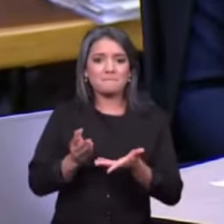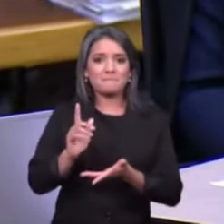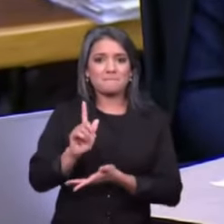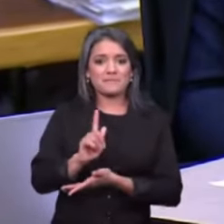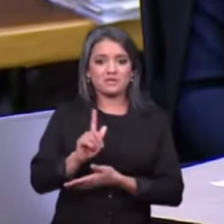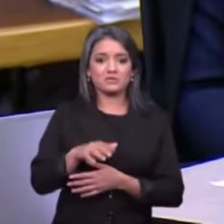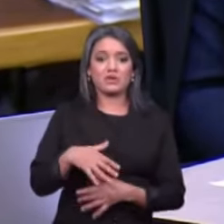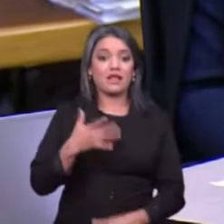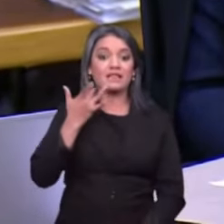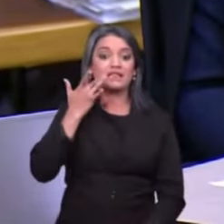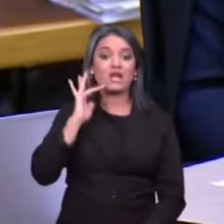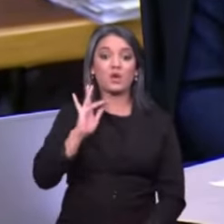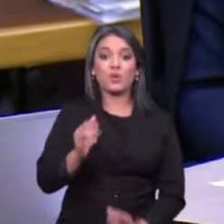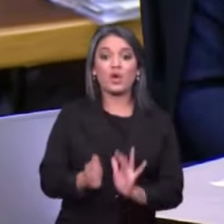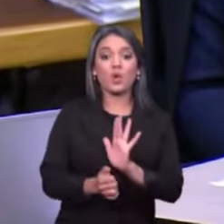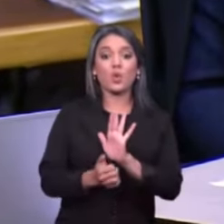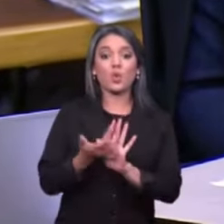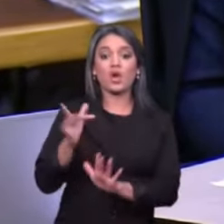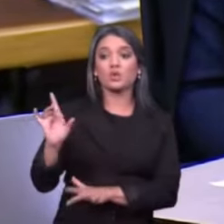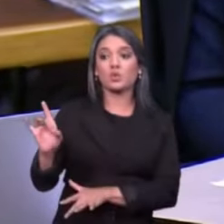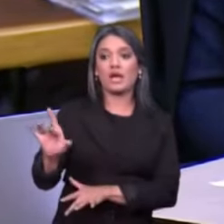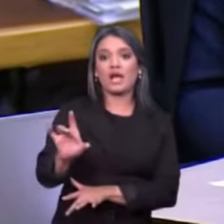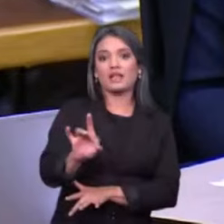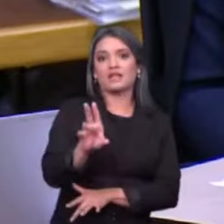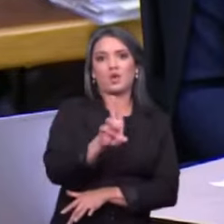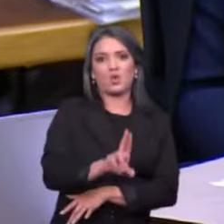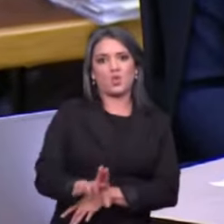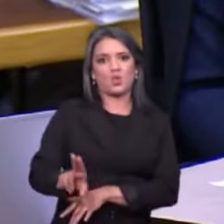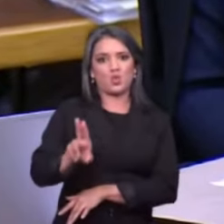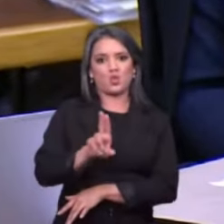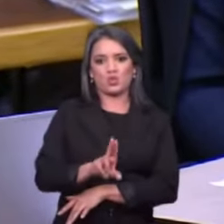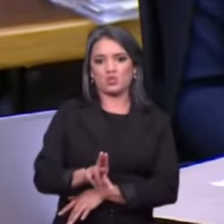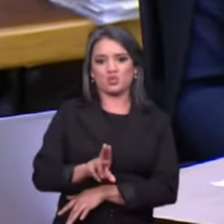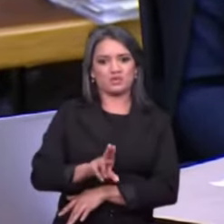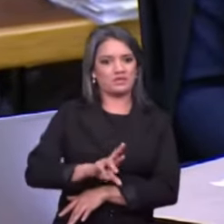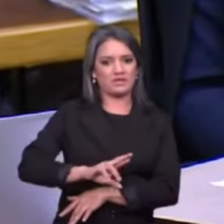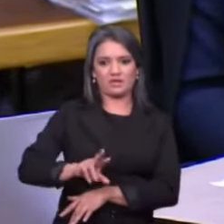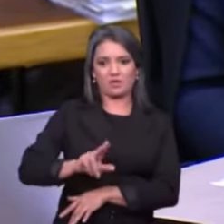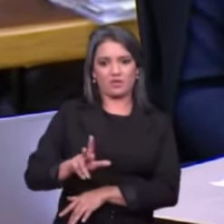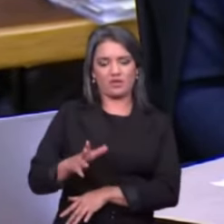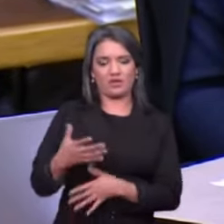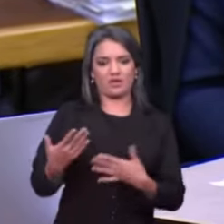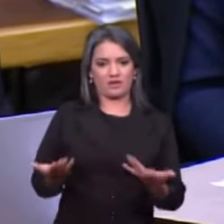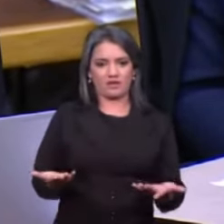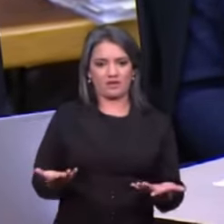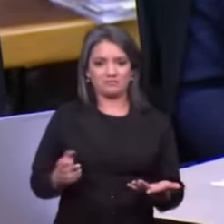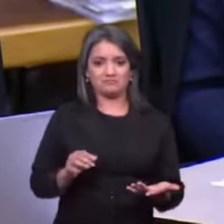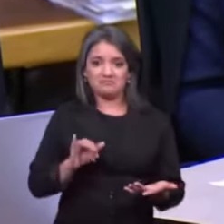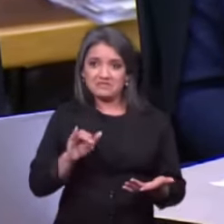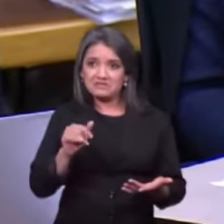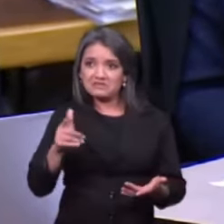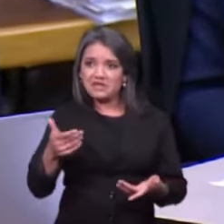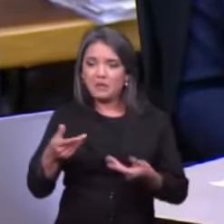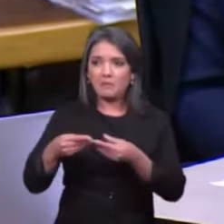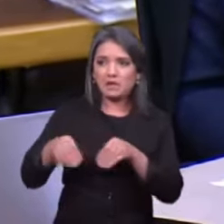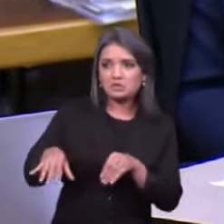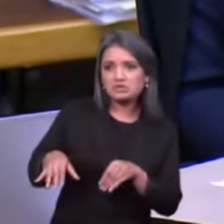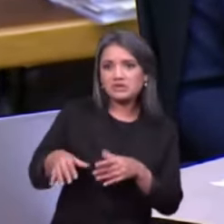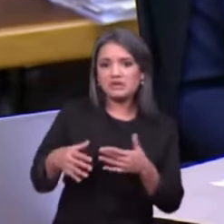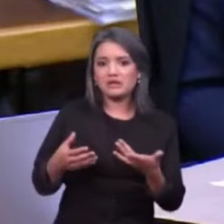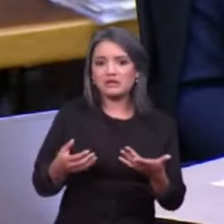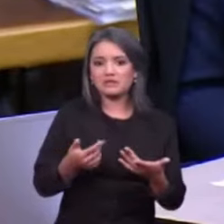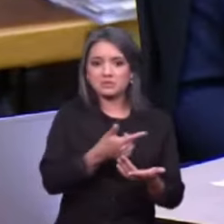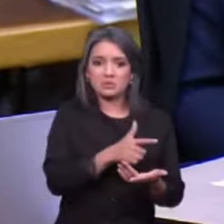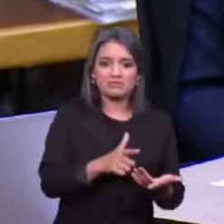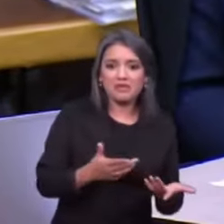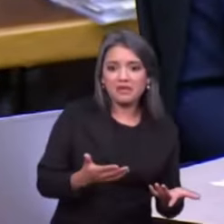usar. Realmente isso, o quanto vai fazer pior ou melhor, ou